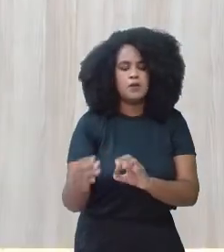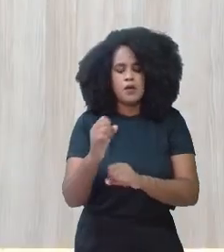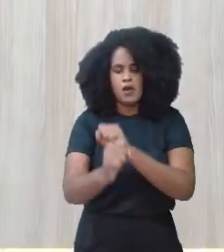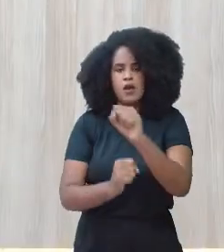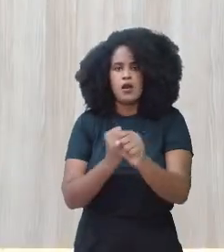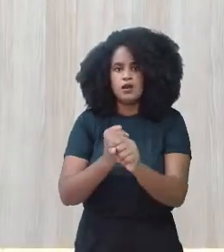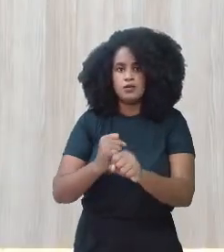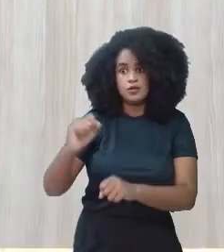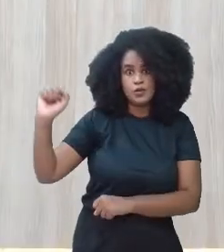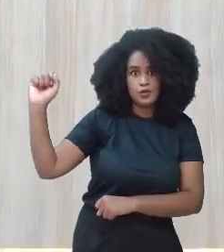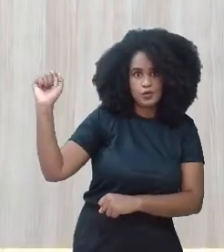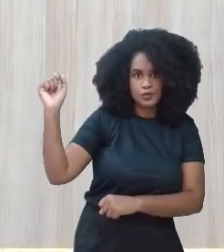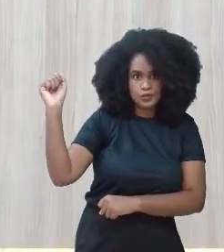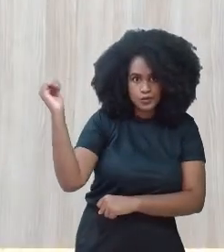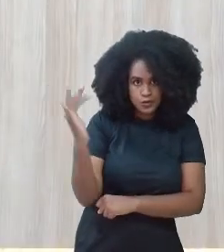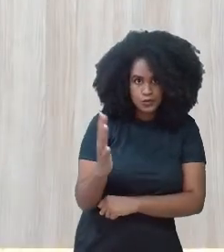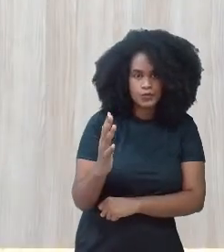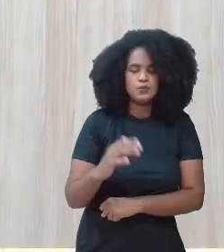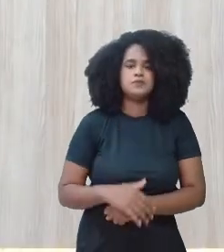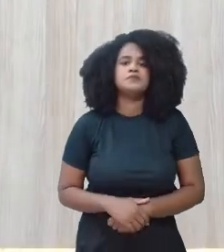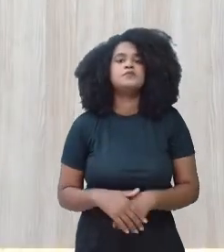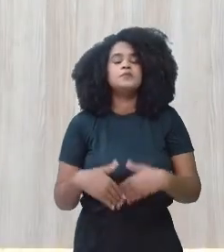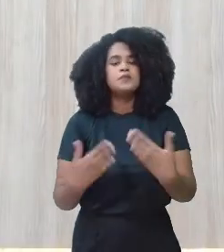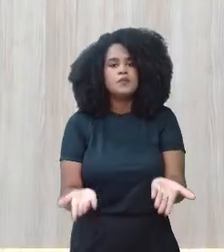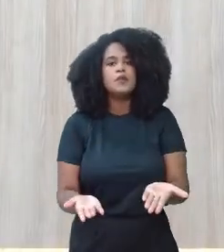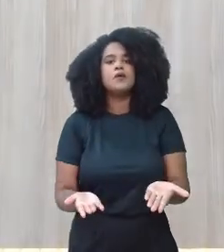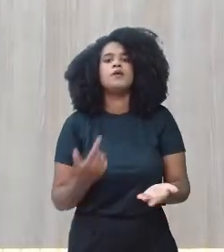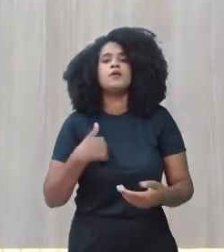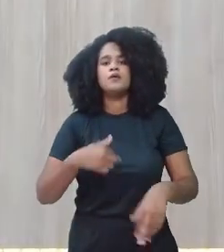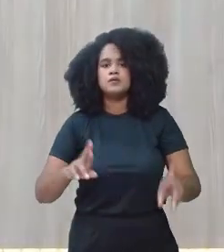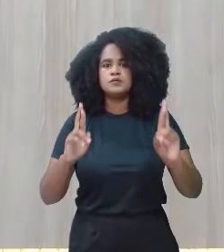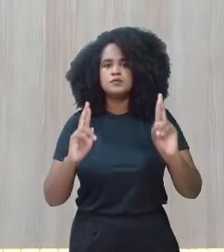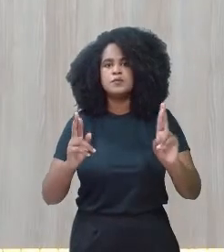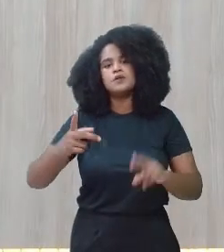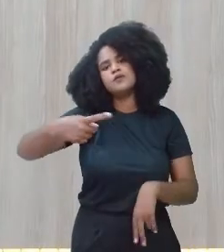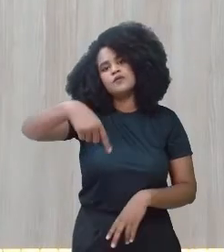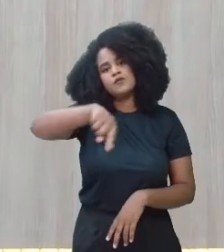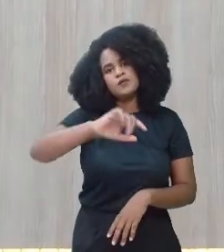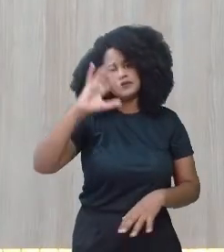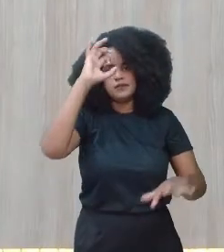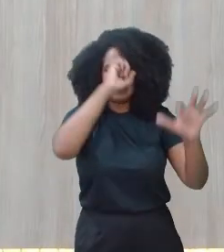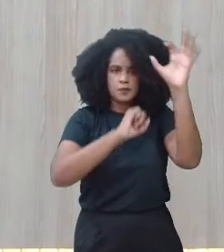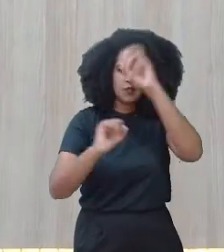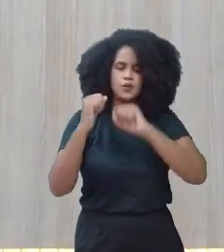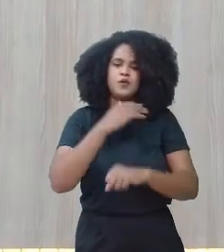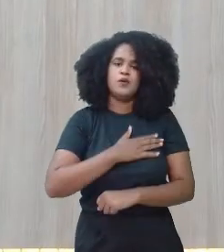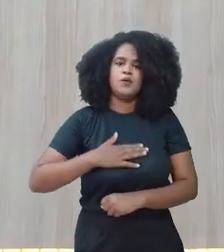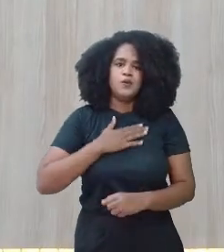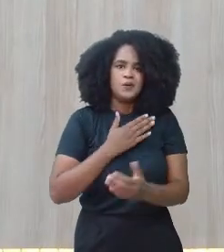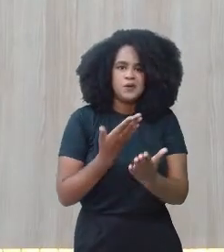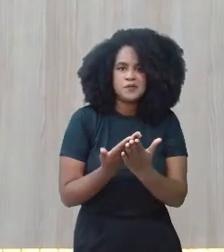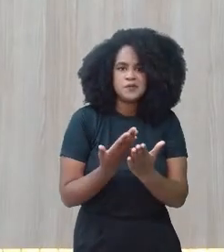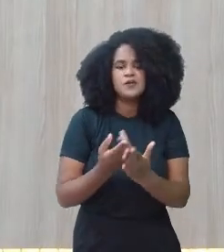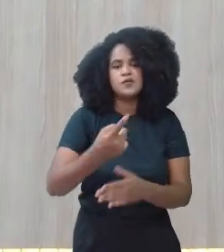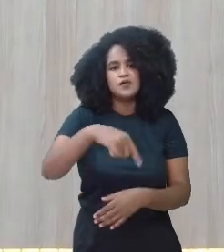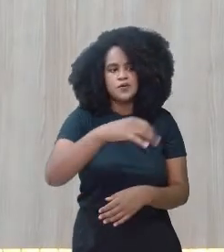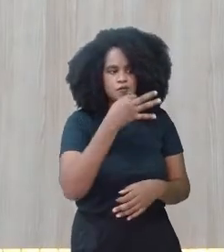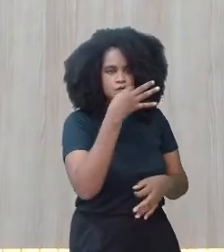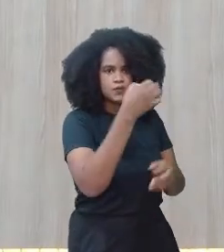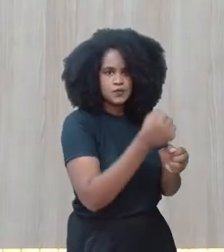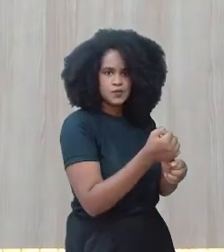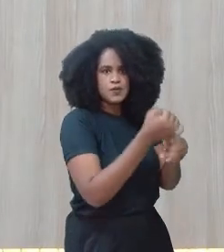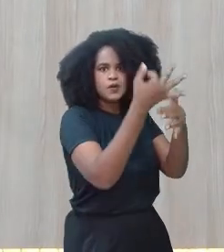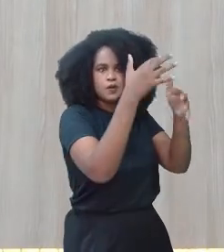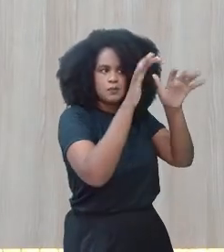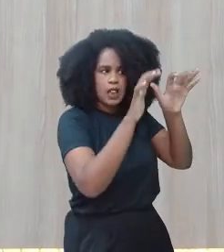que eu tenha instigado a curiosidade de vocês. Eu espero que vocês tenham aprendido por aqui, gostado dessa aula. Deixa os comentários para eu trazer